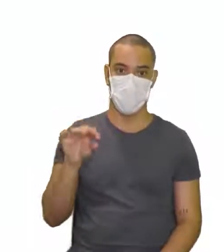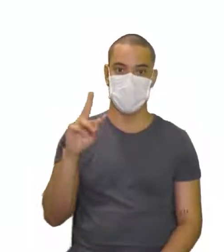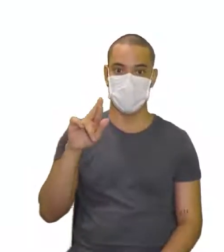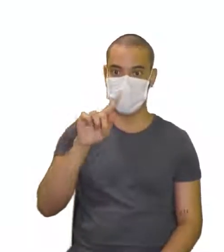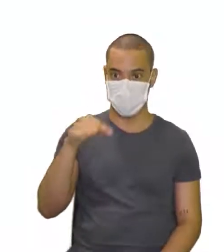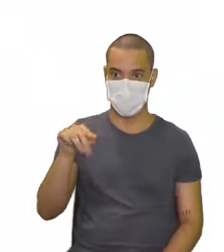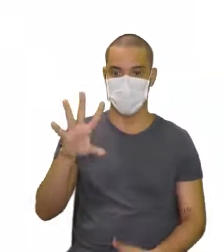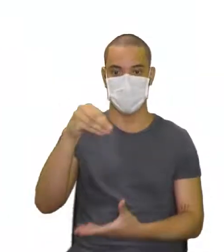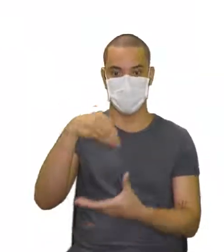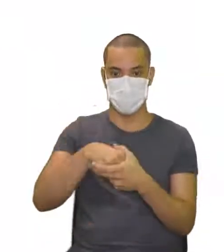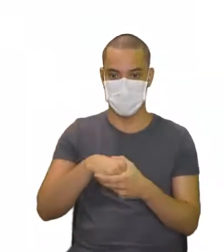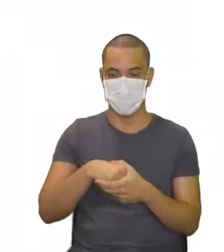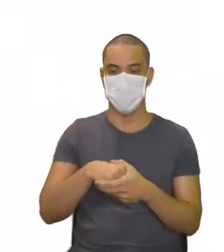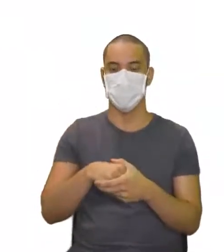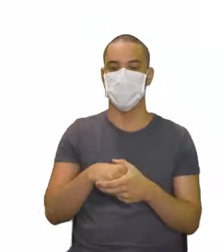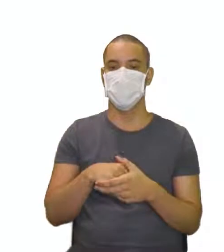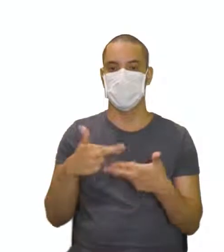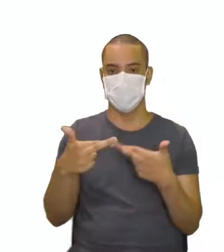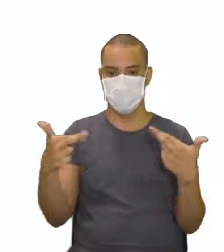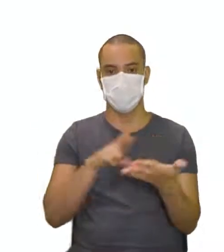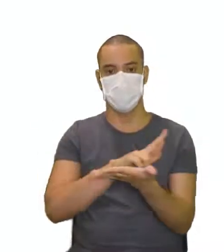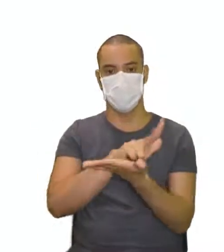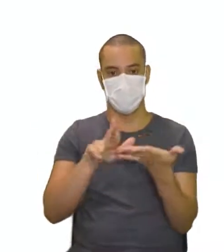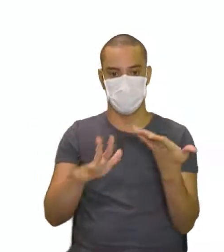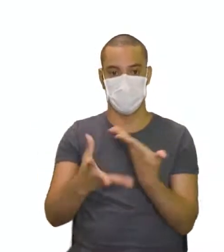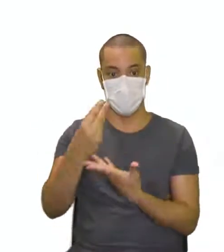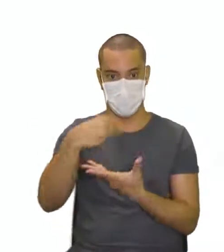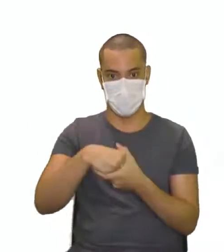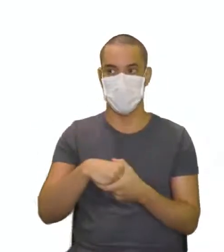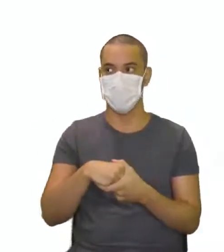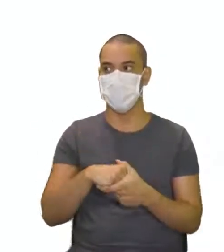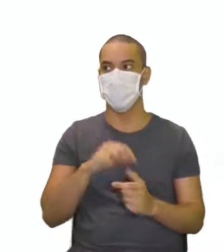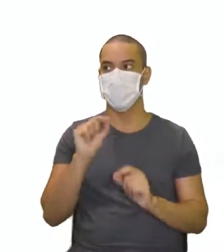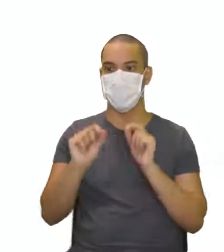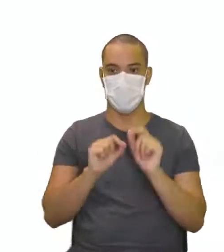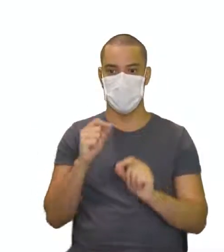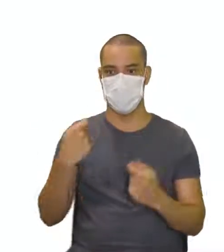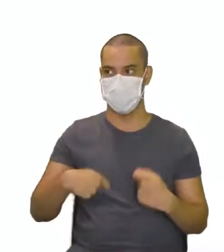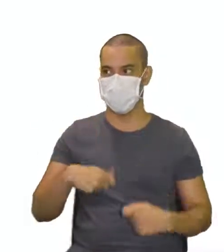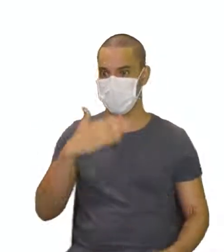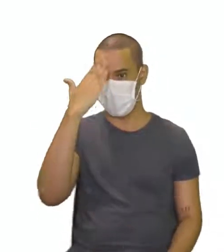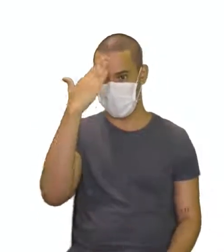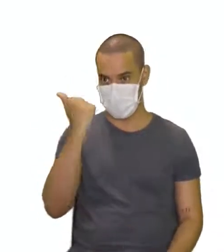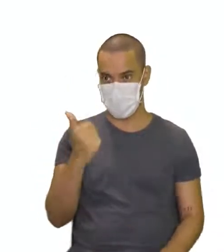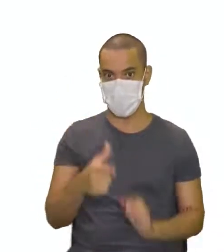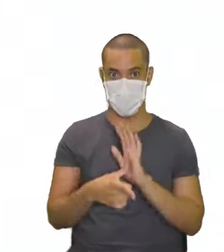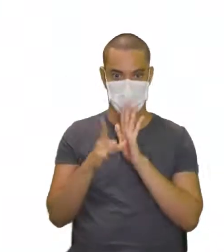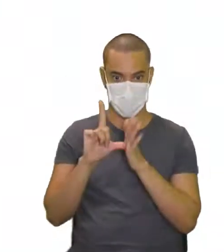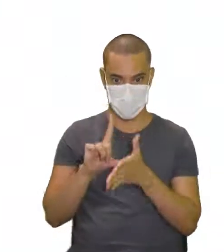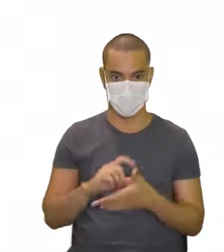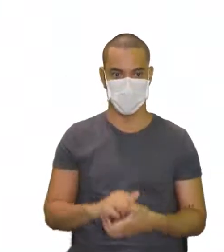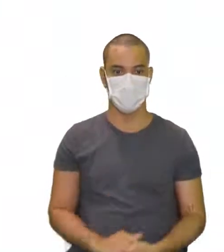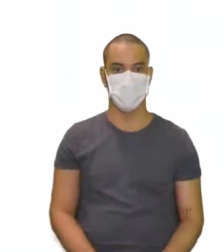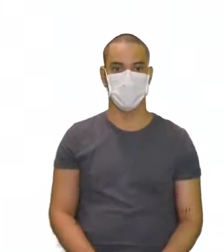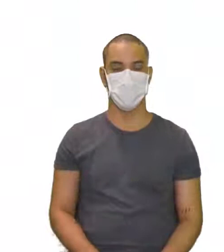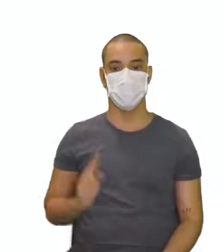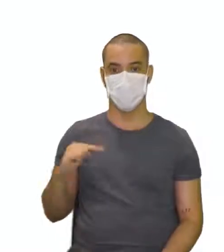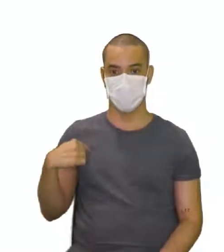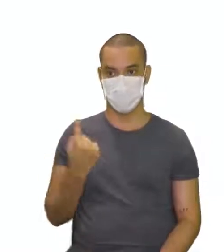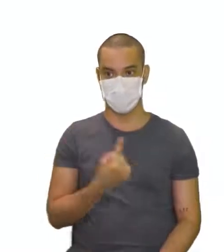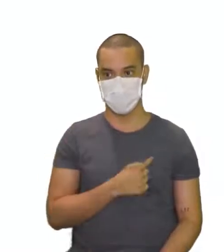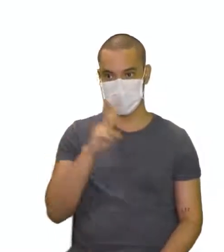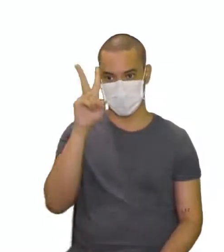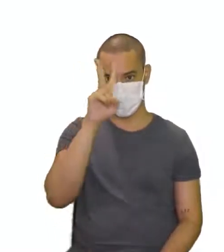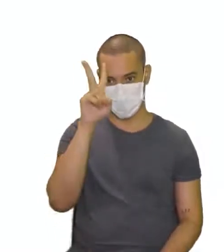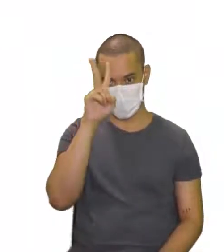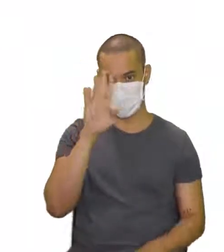do gerador e a resistência interna do receptor. Então, vamos lá, olha só. E ali, só para a gente lembrar